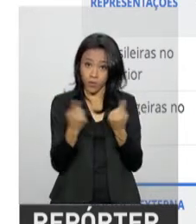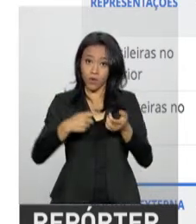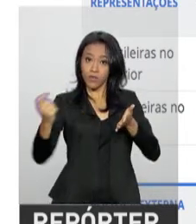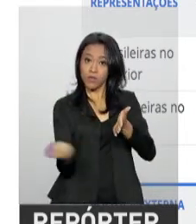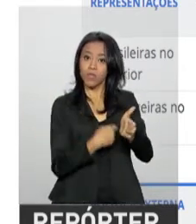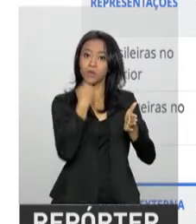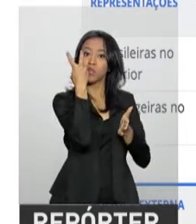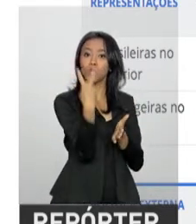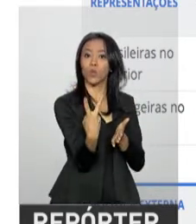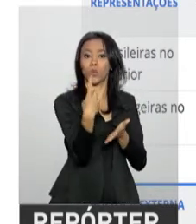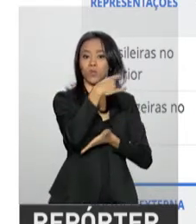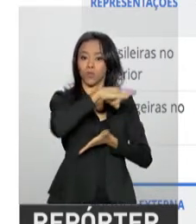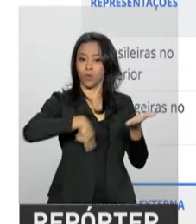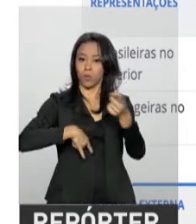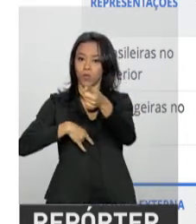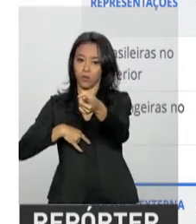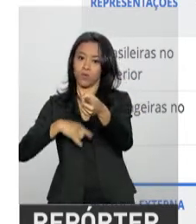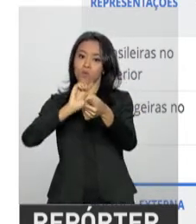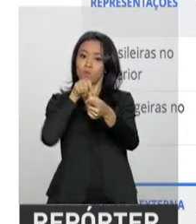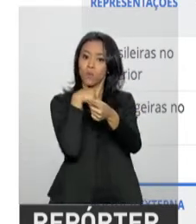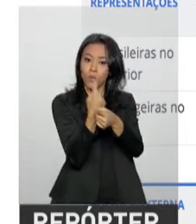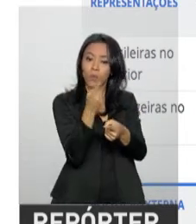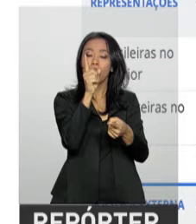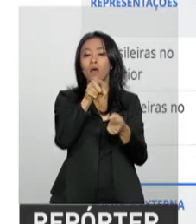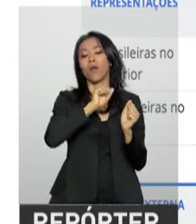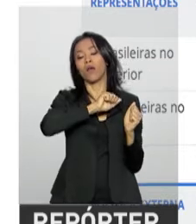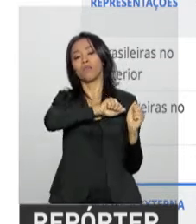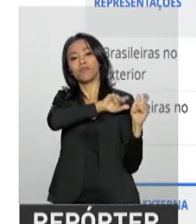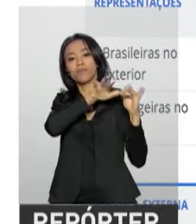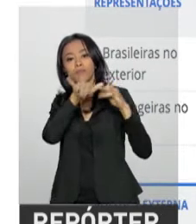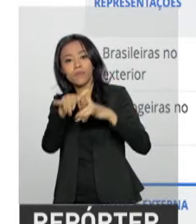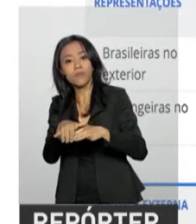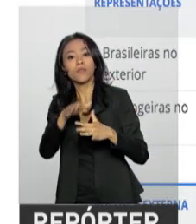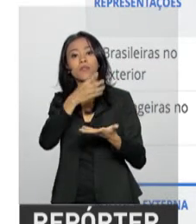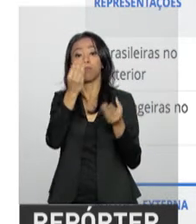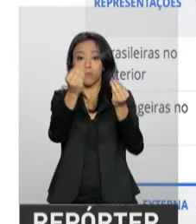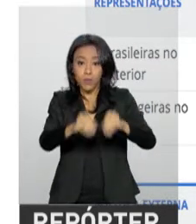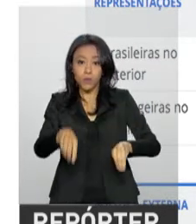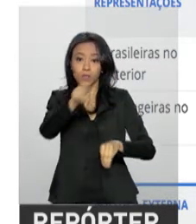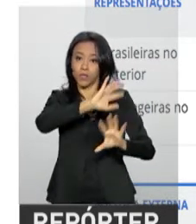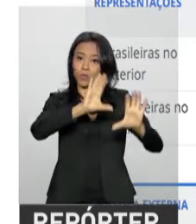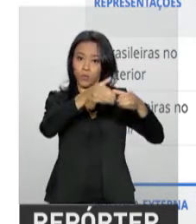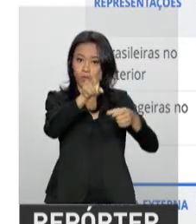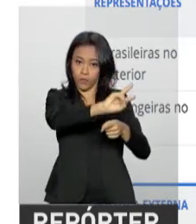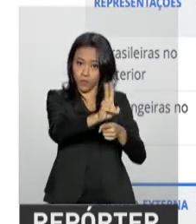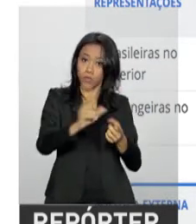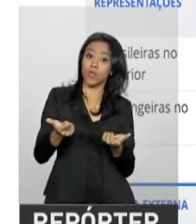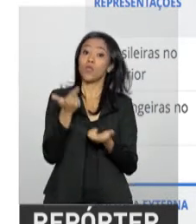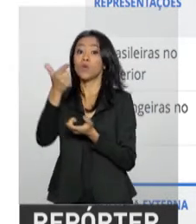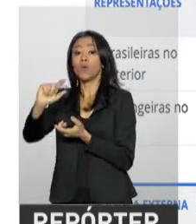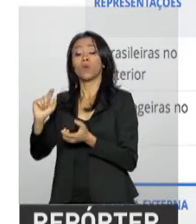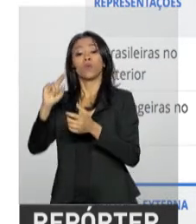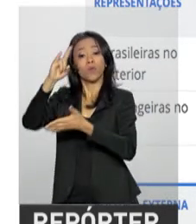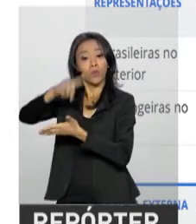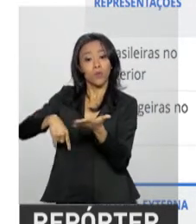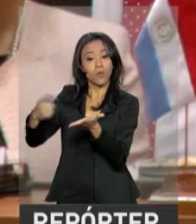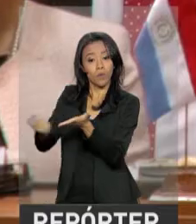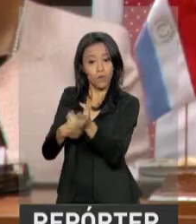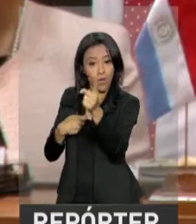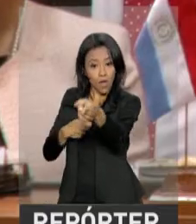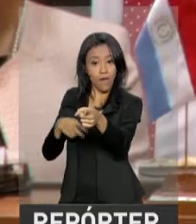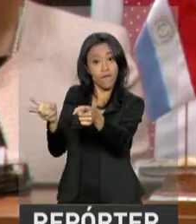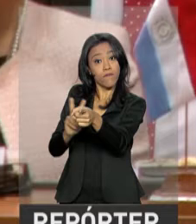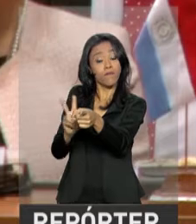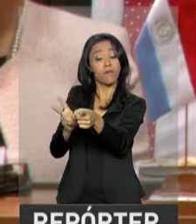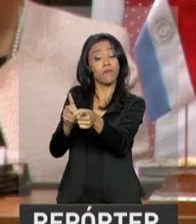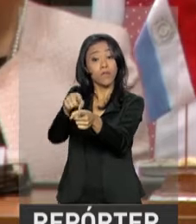1 sobre a crise migratória humanitária que afeta os venezuelanos e outro condenando o uso de violência e conflitos na nicarágua